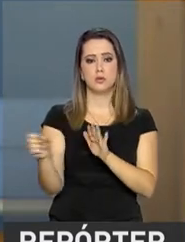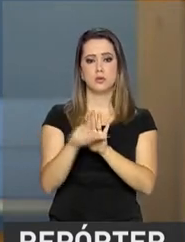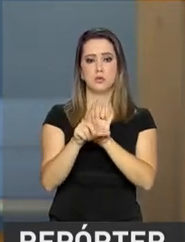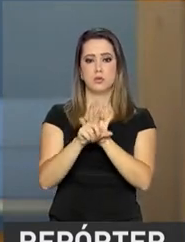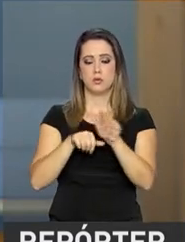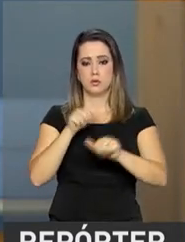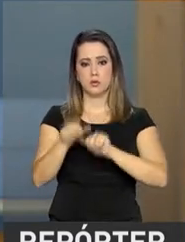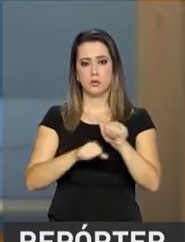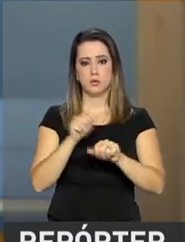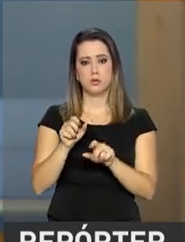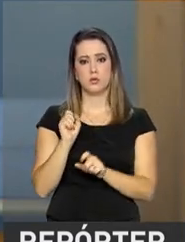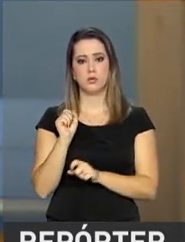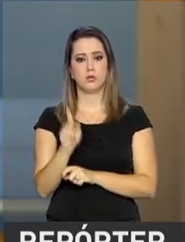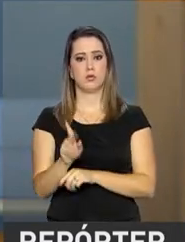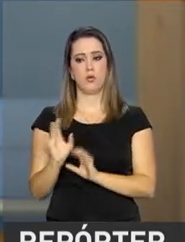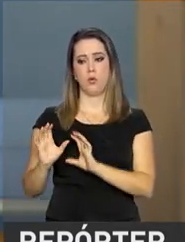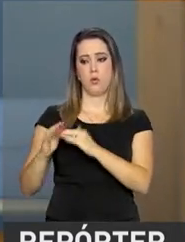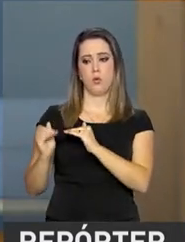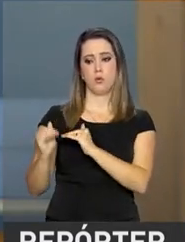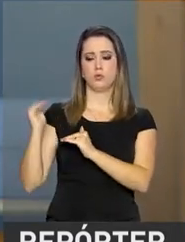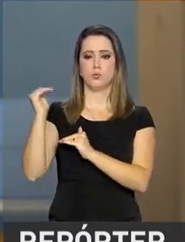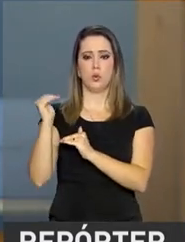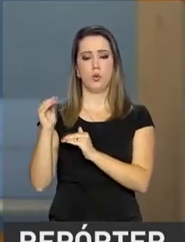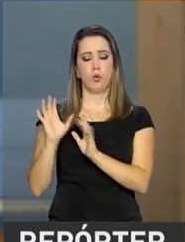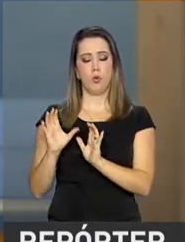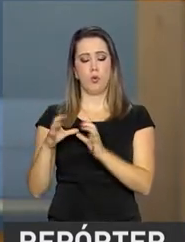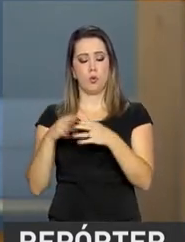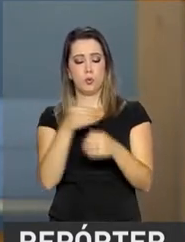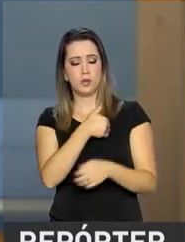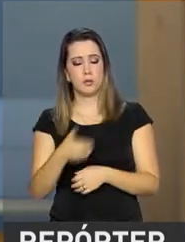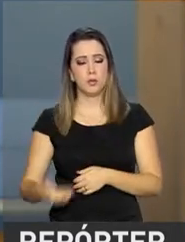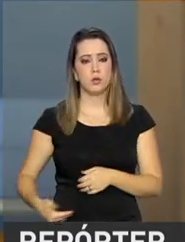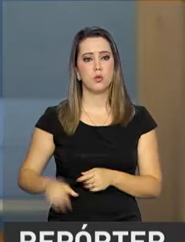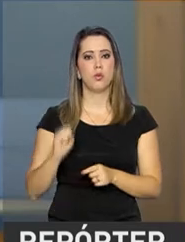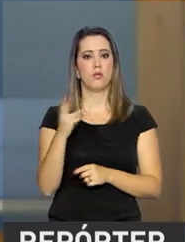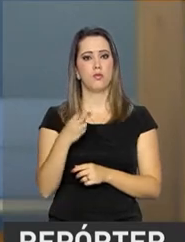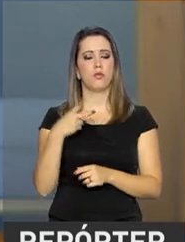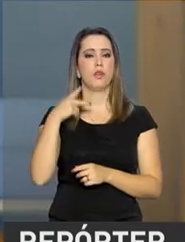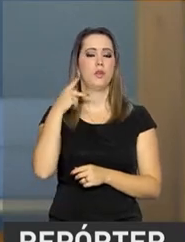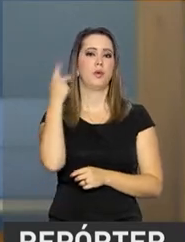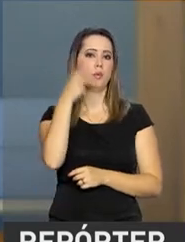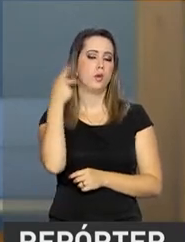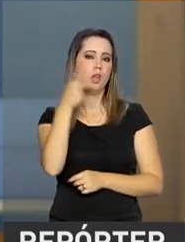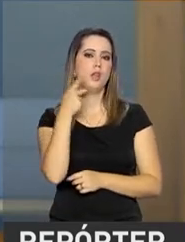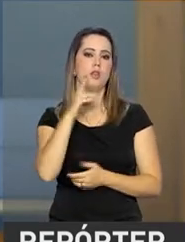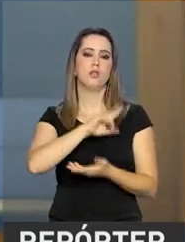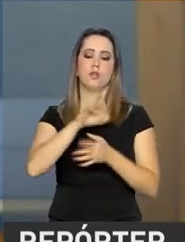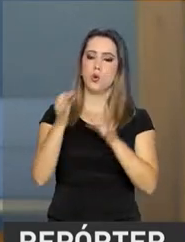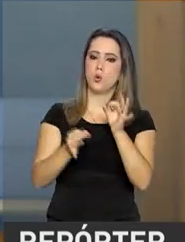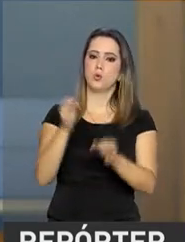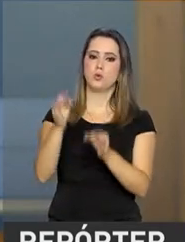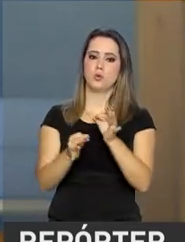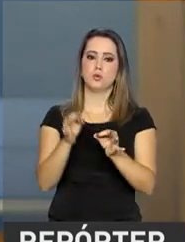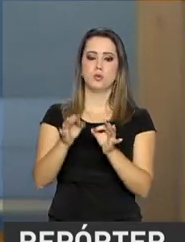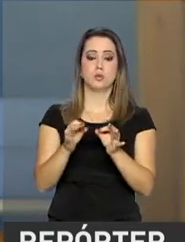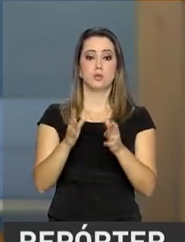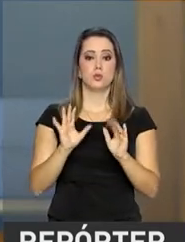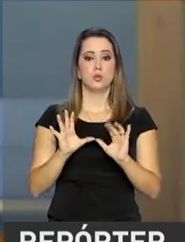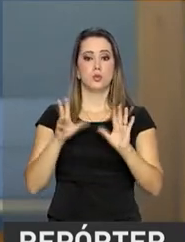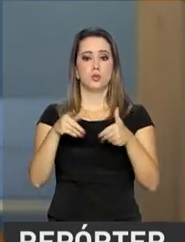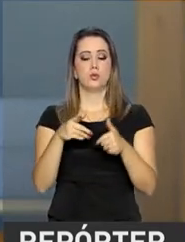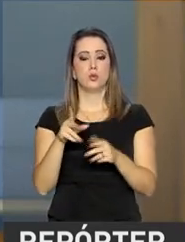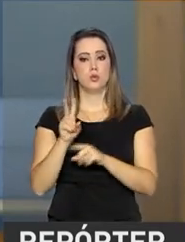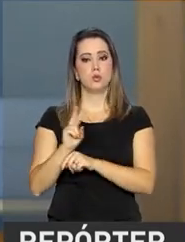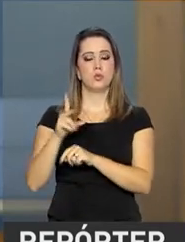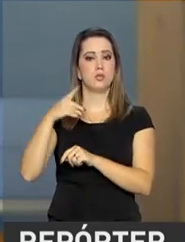trabalhadores públicos privados parlamentares políticos juízes promotores todos